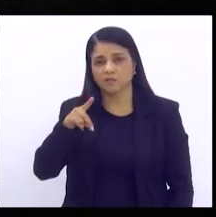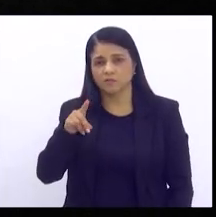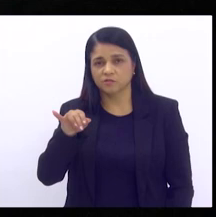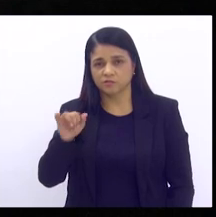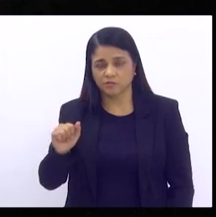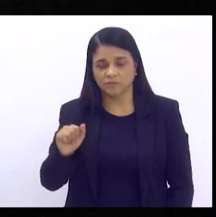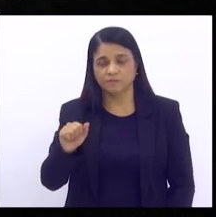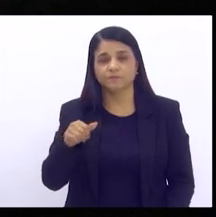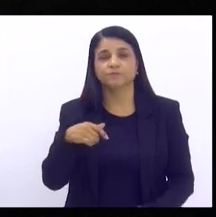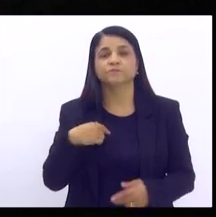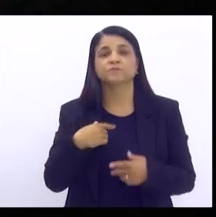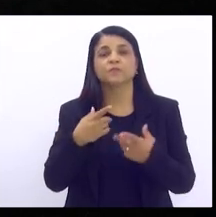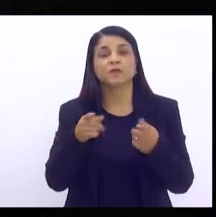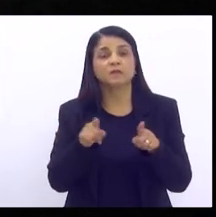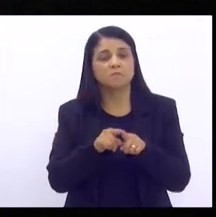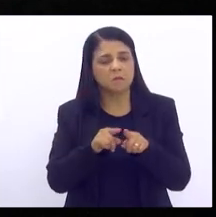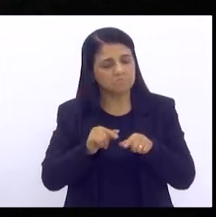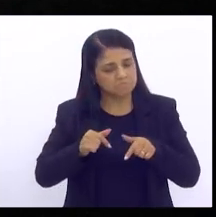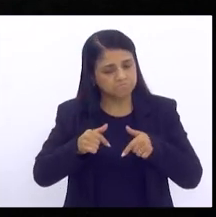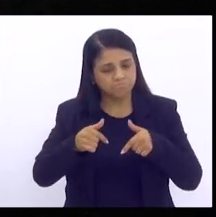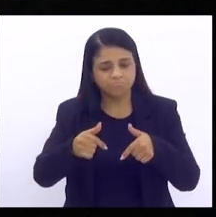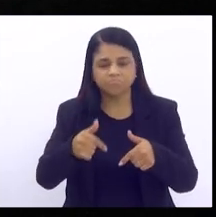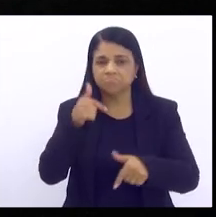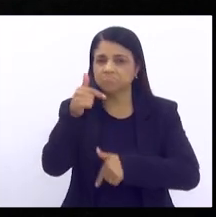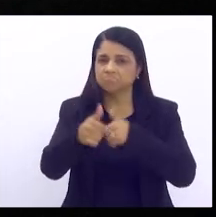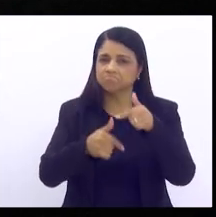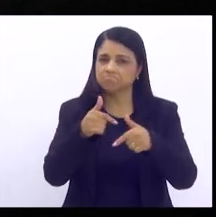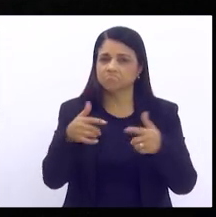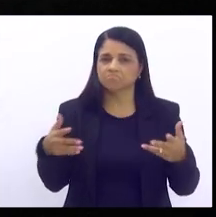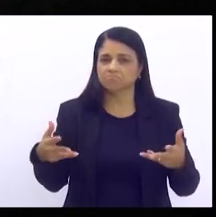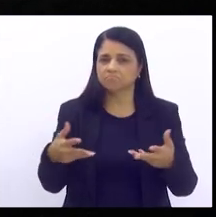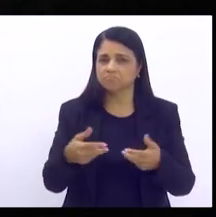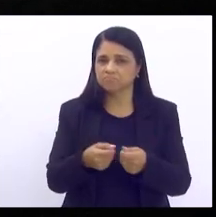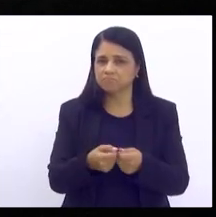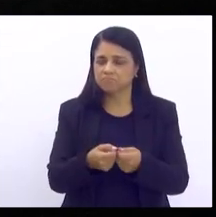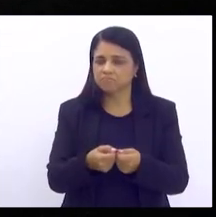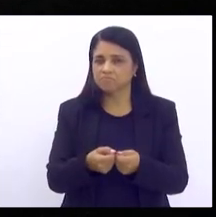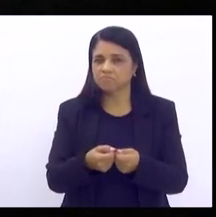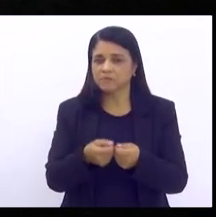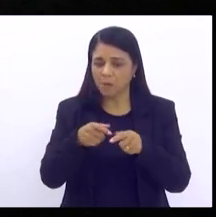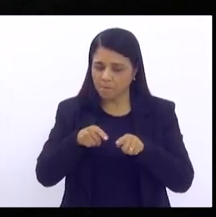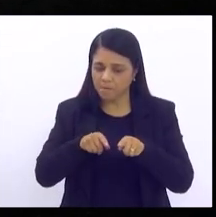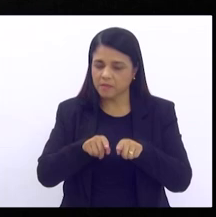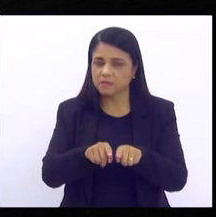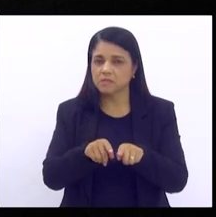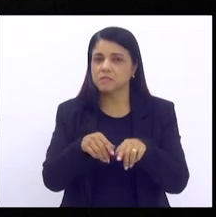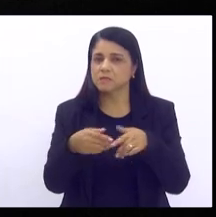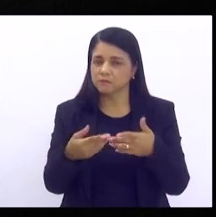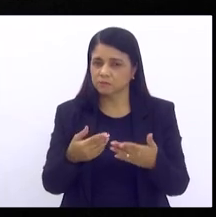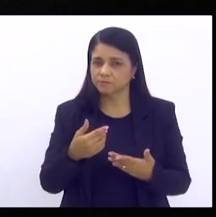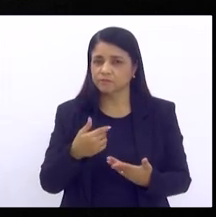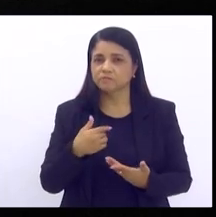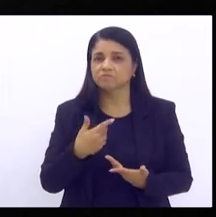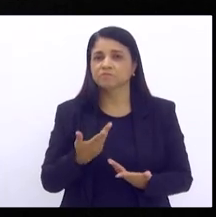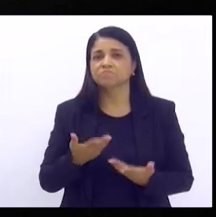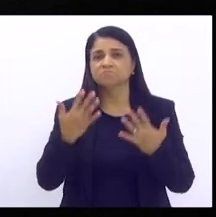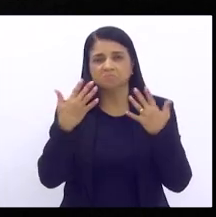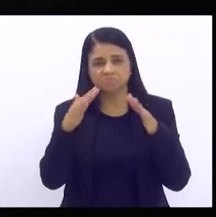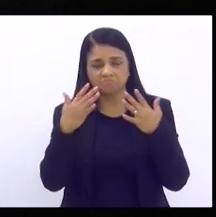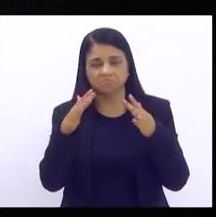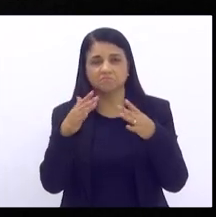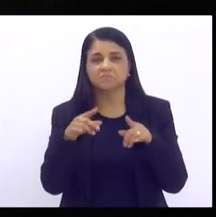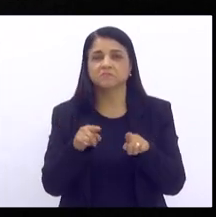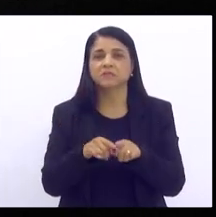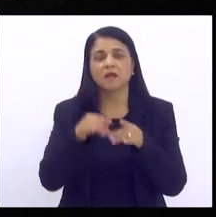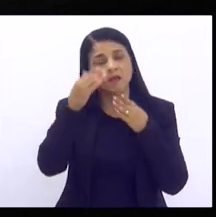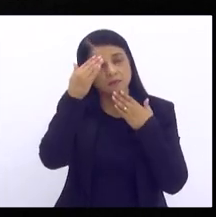Armelau, que, aliás, vem fazendo um belíssimo trabalho aqui nesta casa, quero parabenizá-la, e já